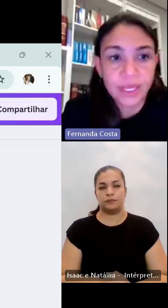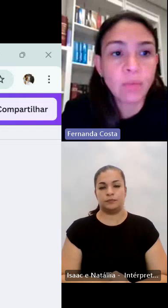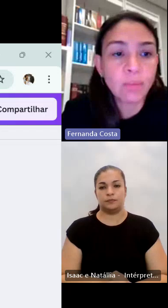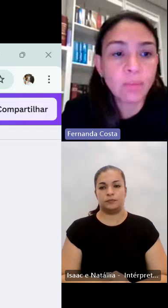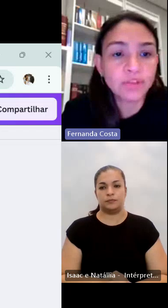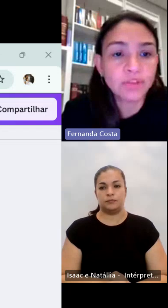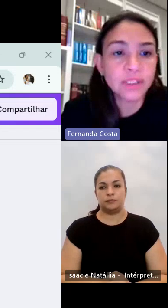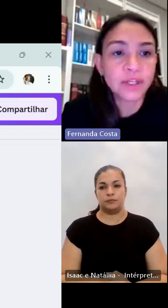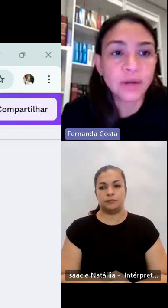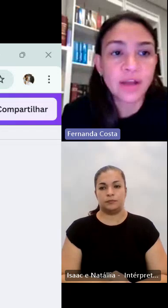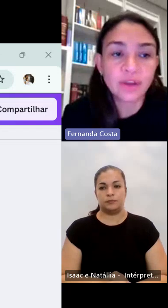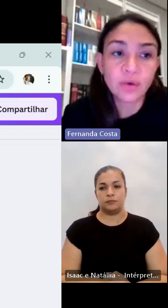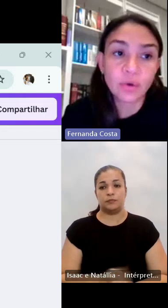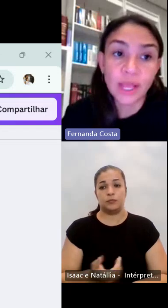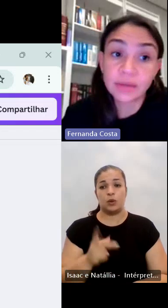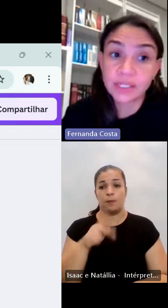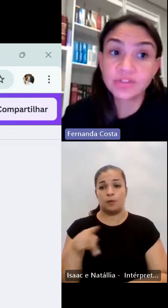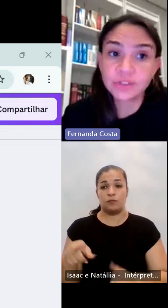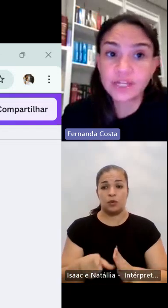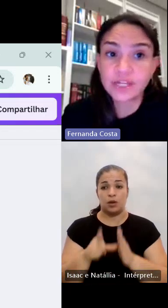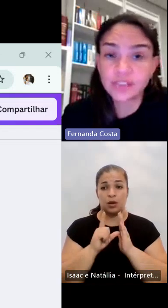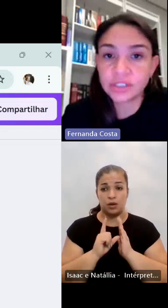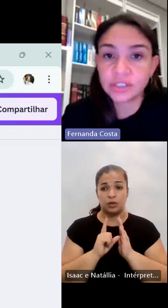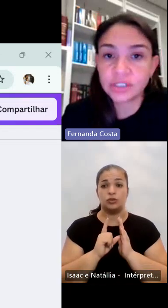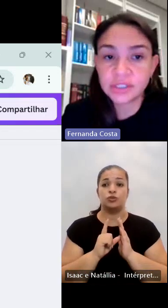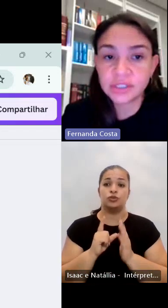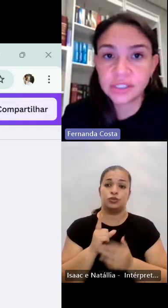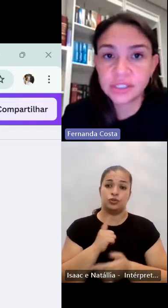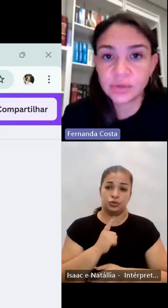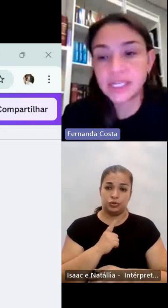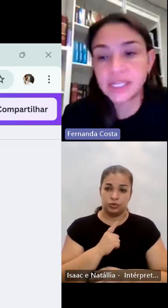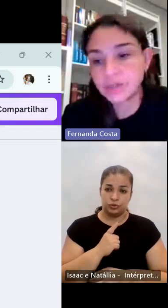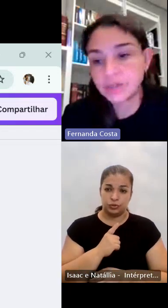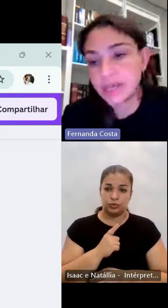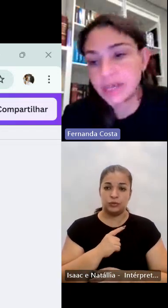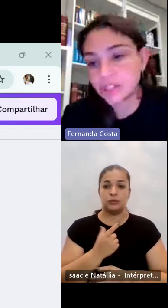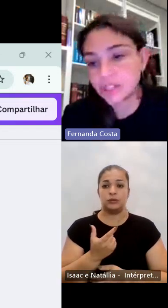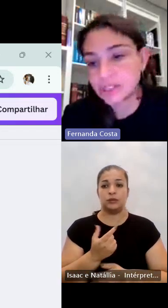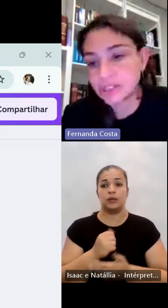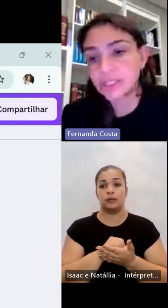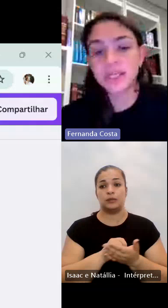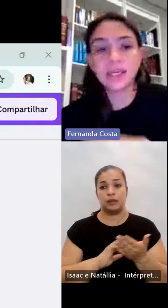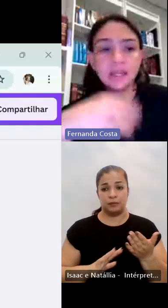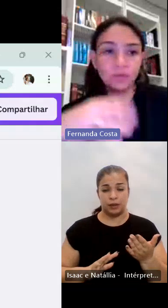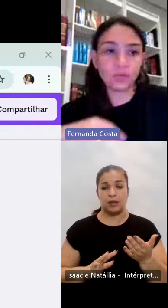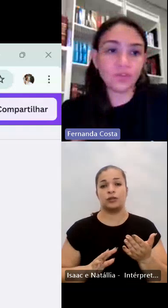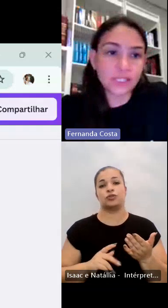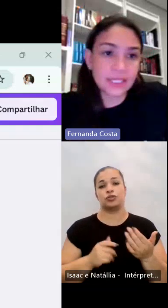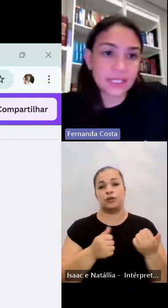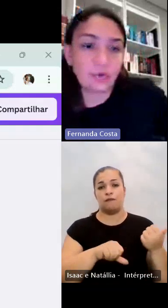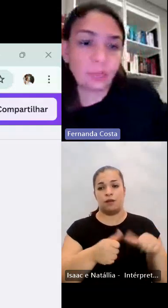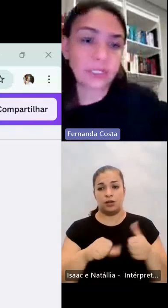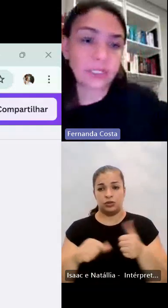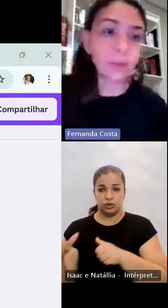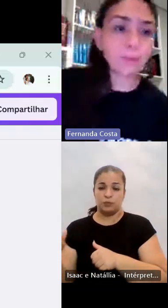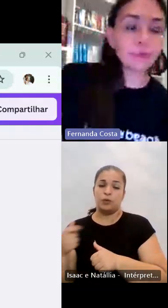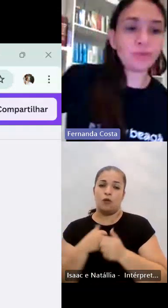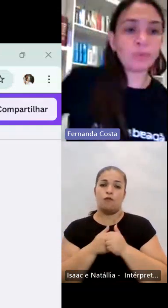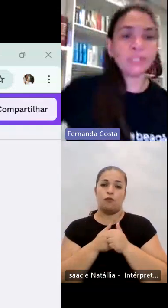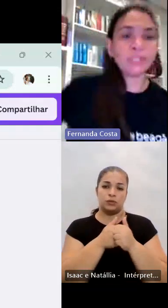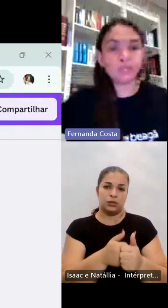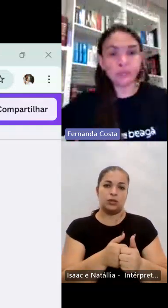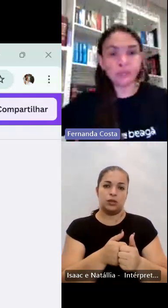Porque como o professor anterior havia colocado que atividades síncronas seriam avaliativas, eu vou fazer dessa forma, tá